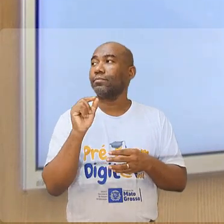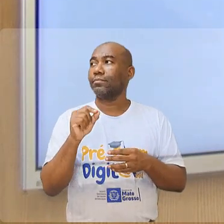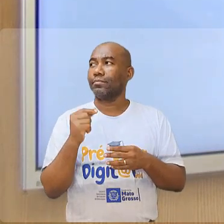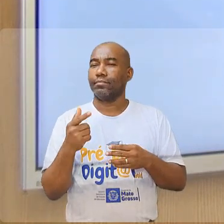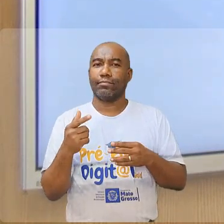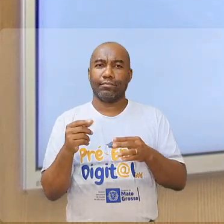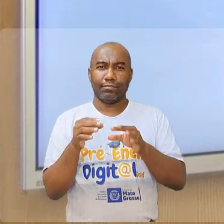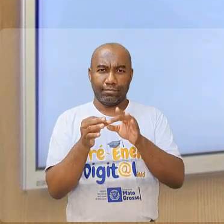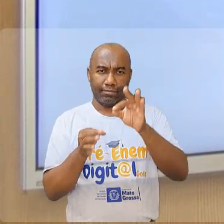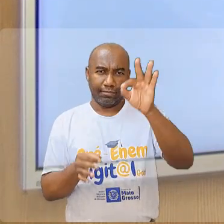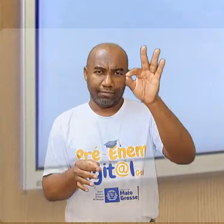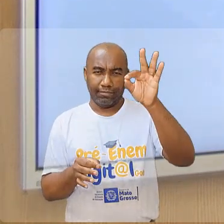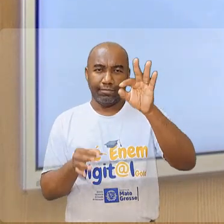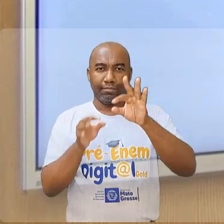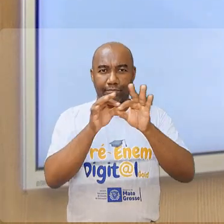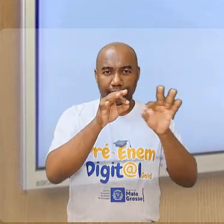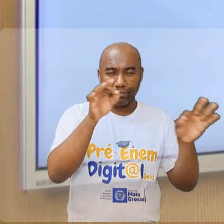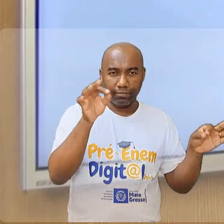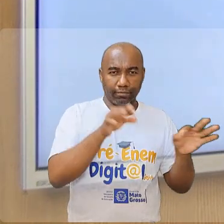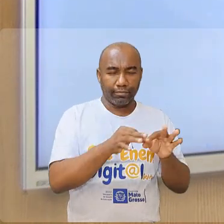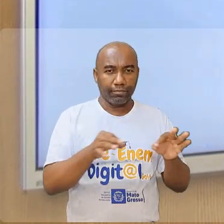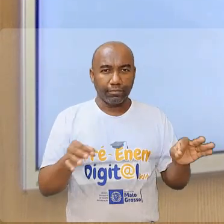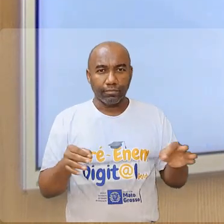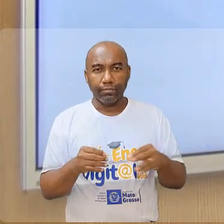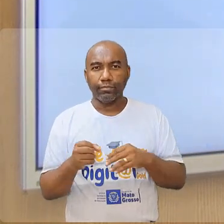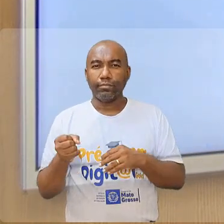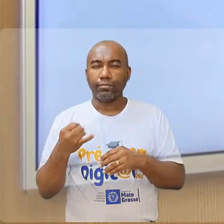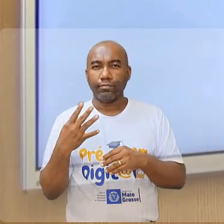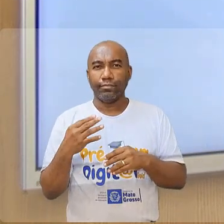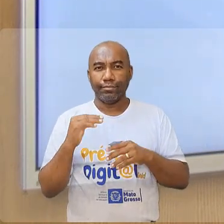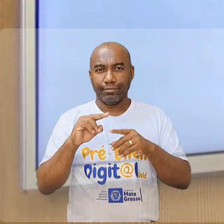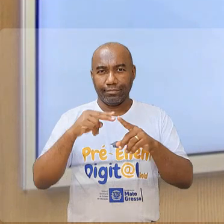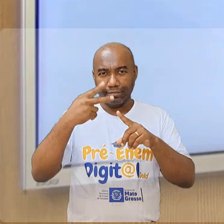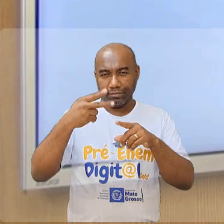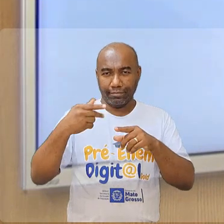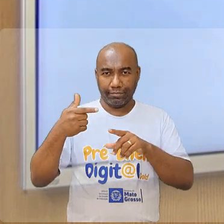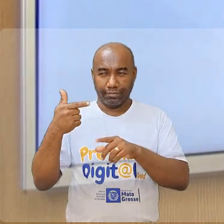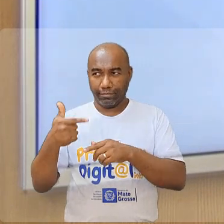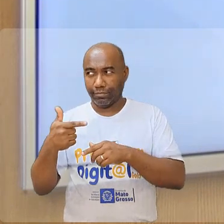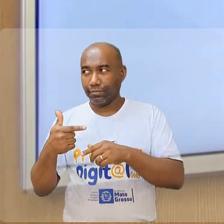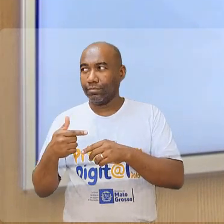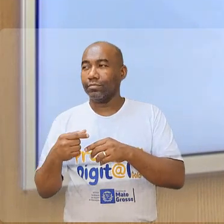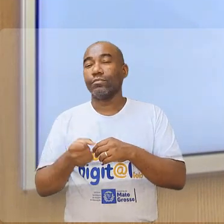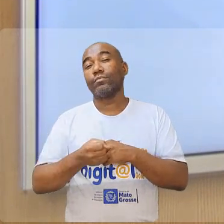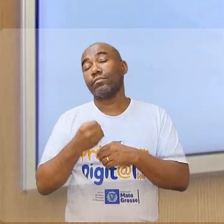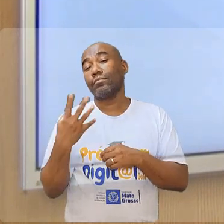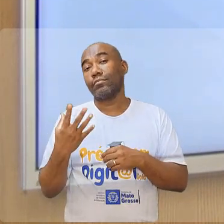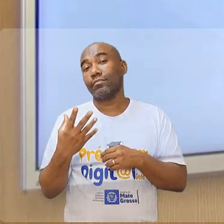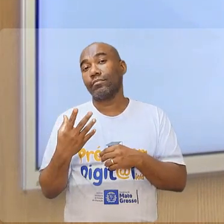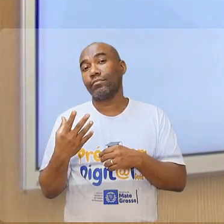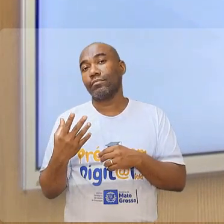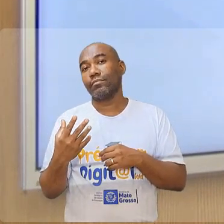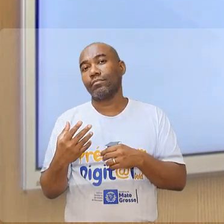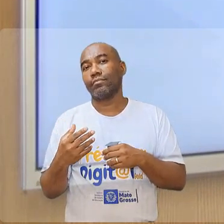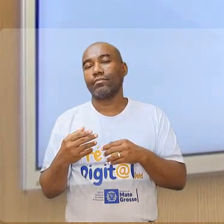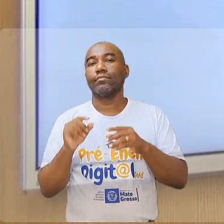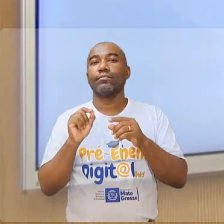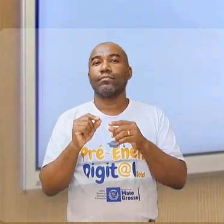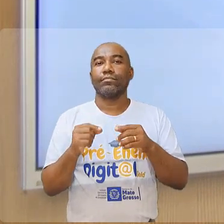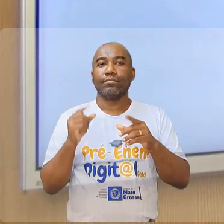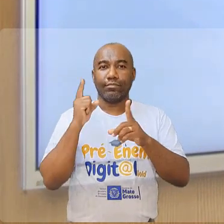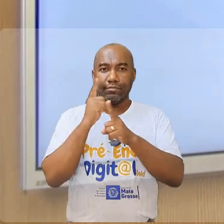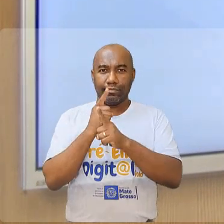a altura se eu pegar a altura do triângulo e elevar o quadrado ela vai ser igual aqui ao